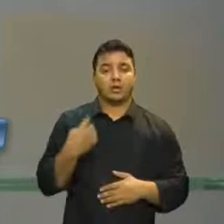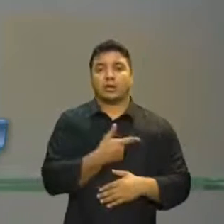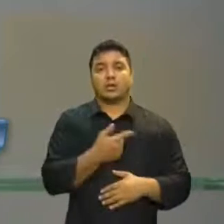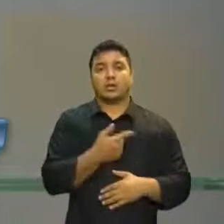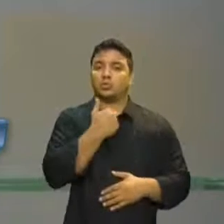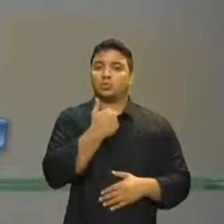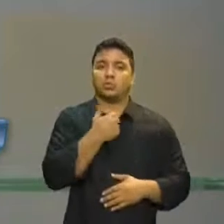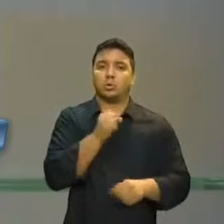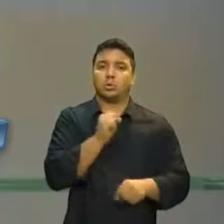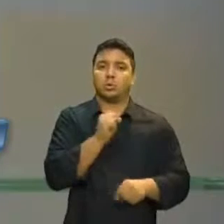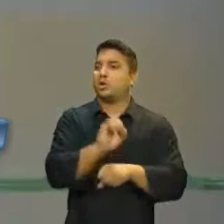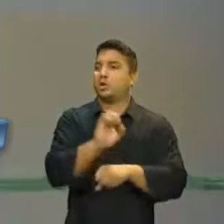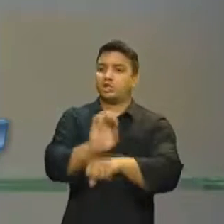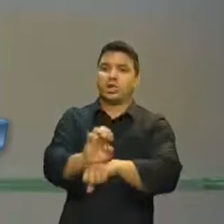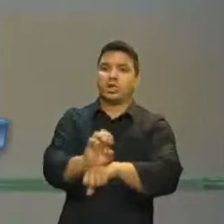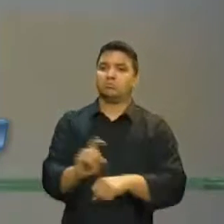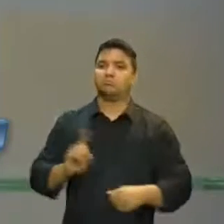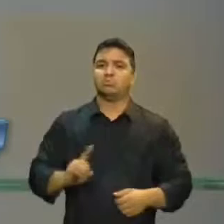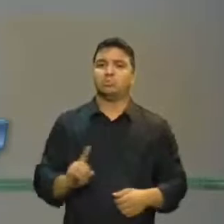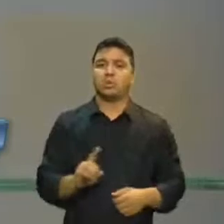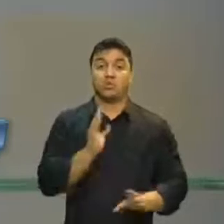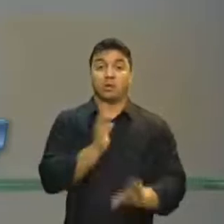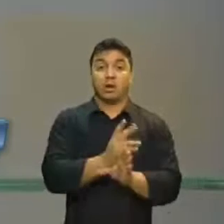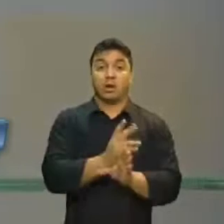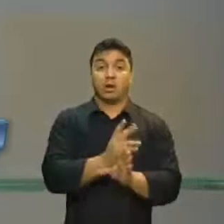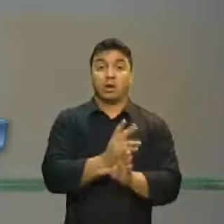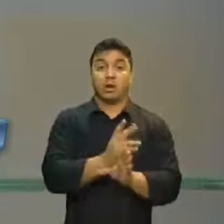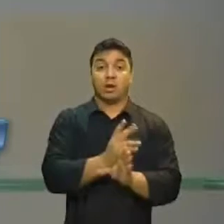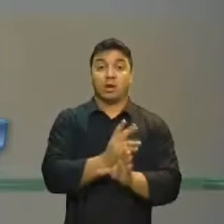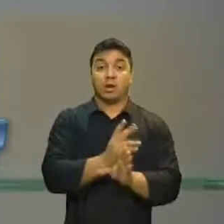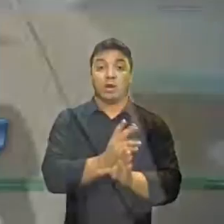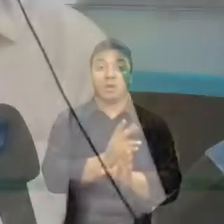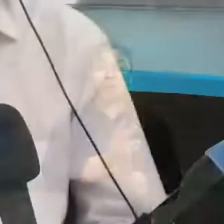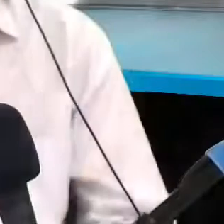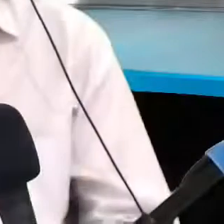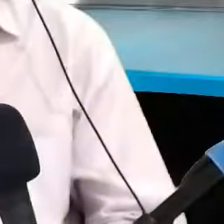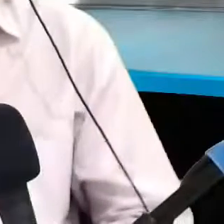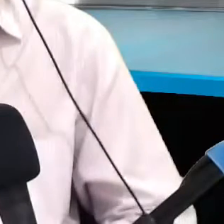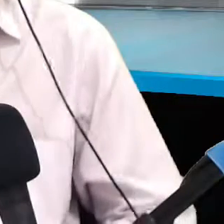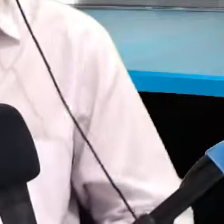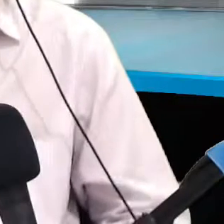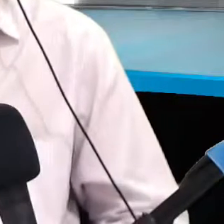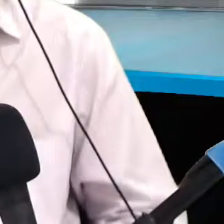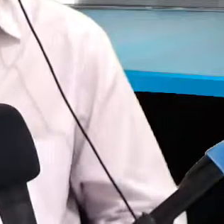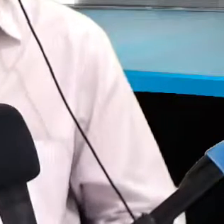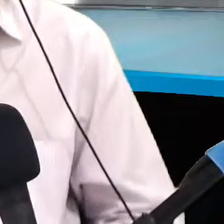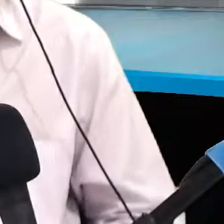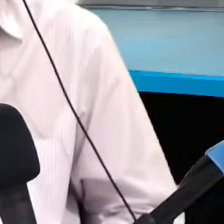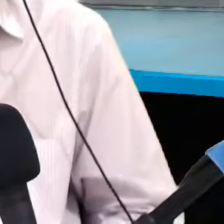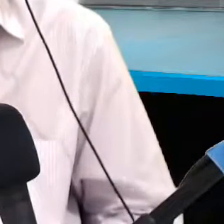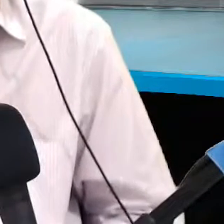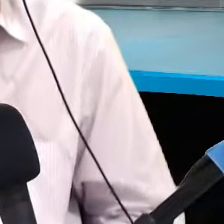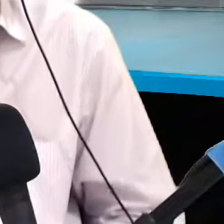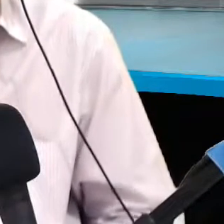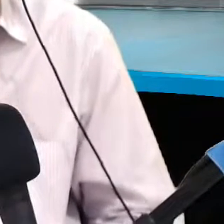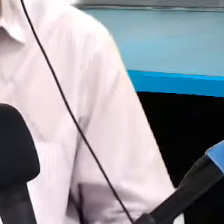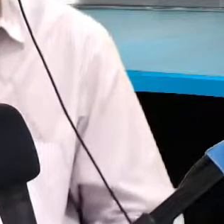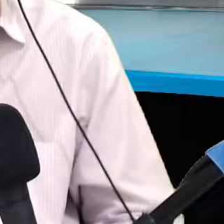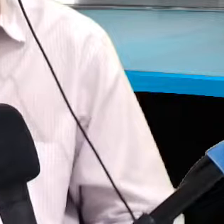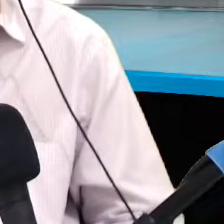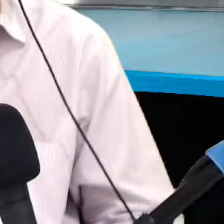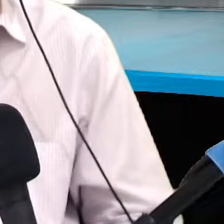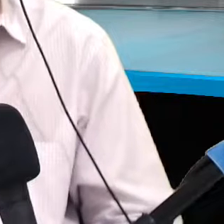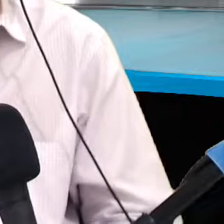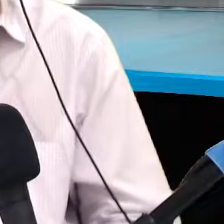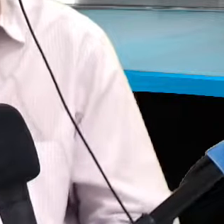pelo Estado. O Estado está perdendo a batalha com o bandido. Muito bem. Essa